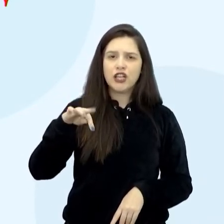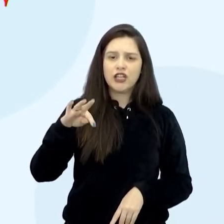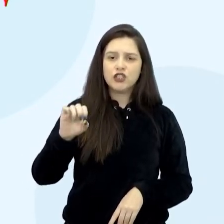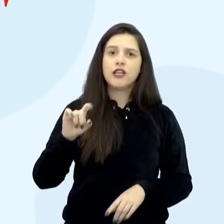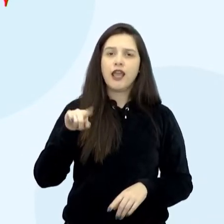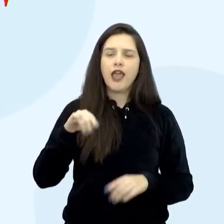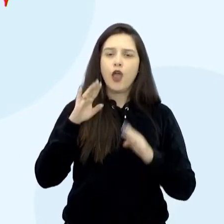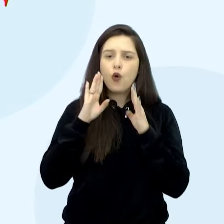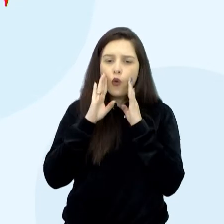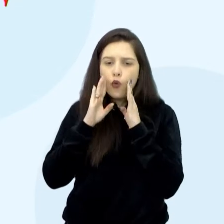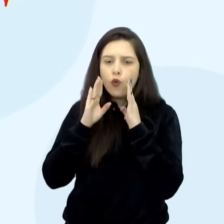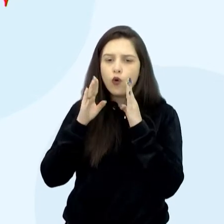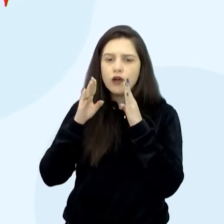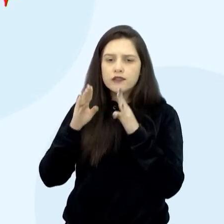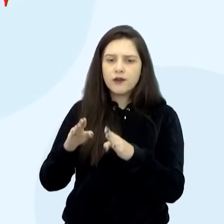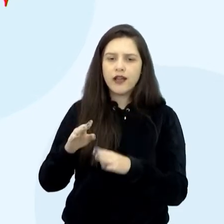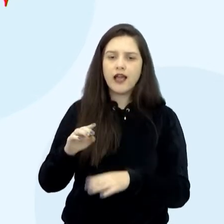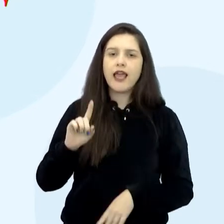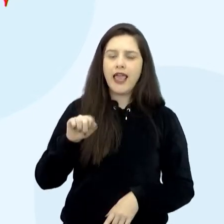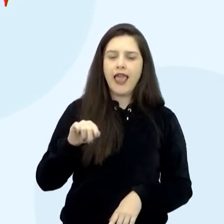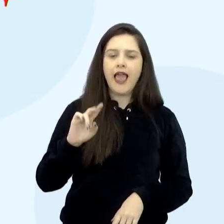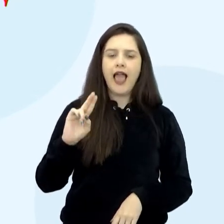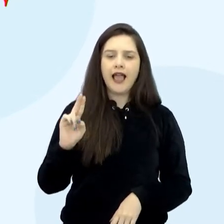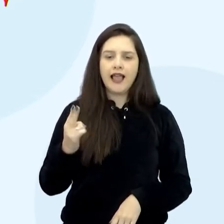concentração de HI